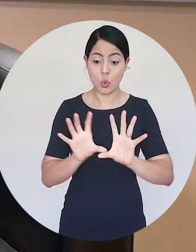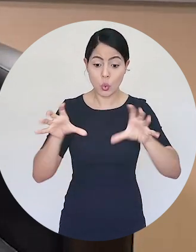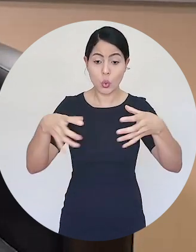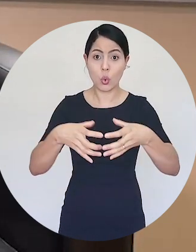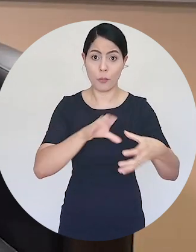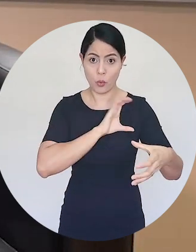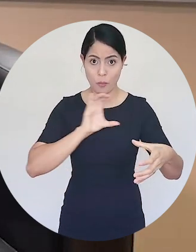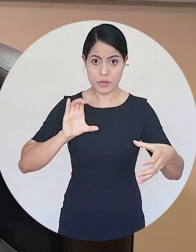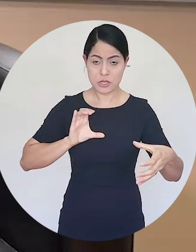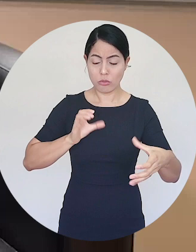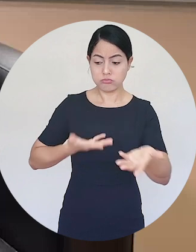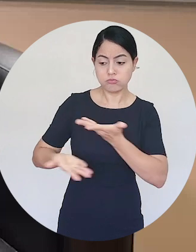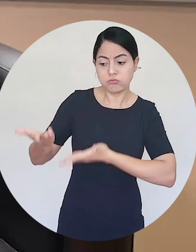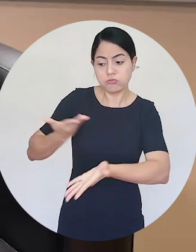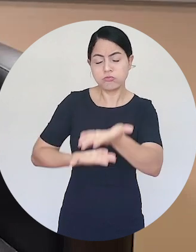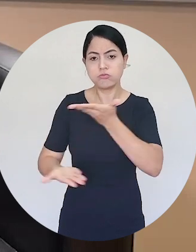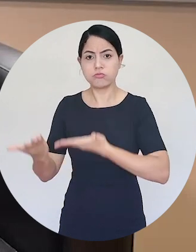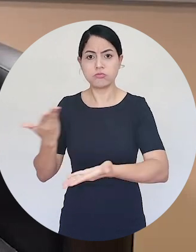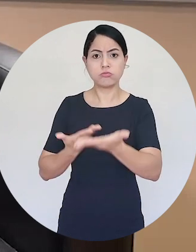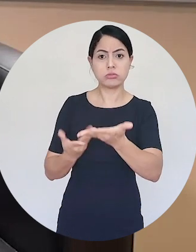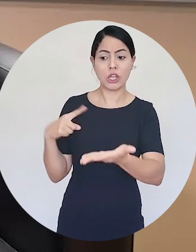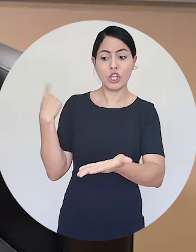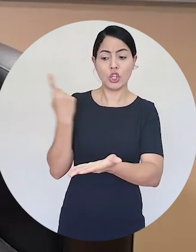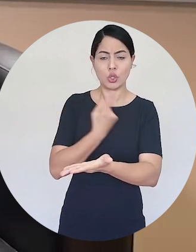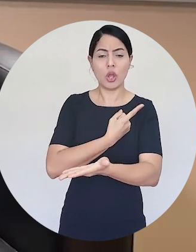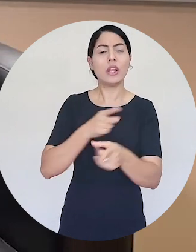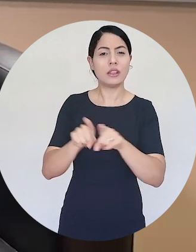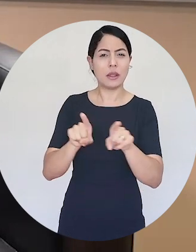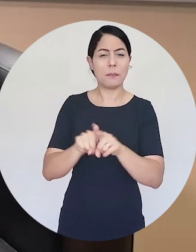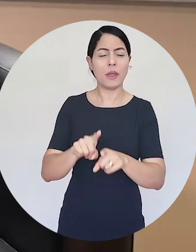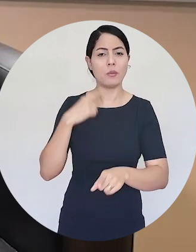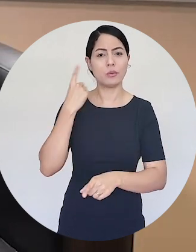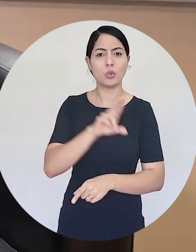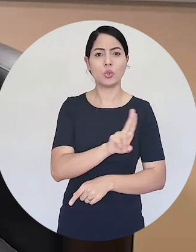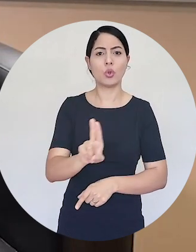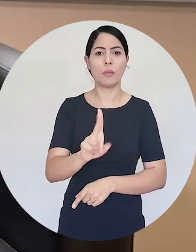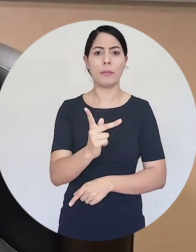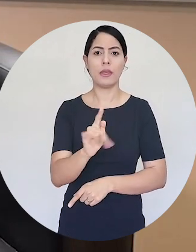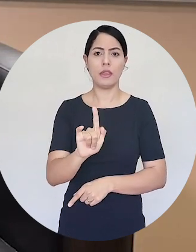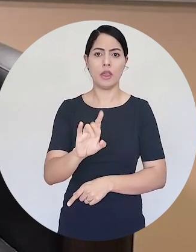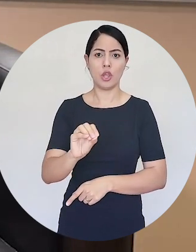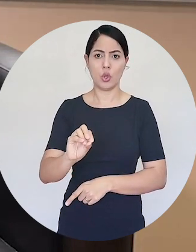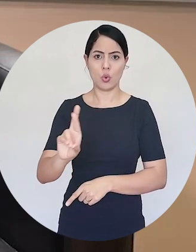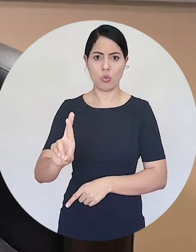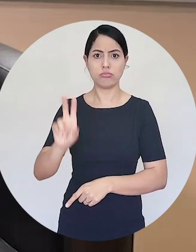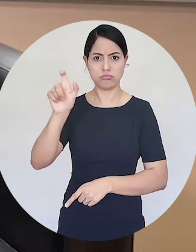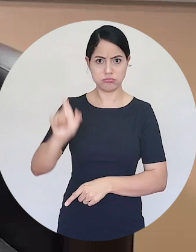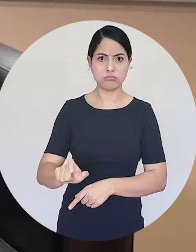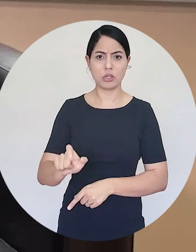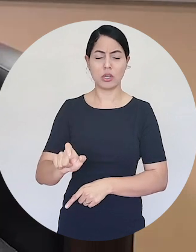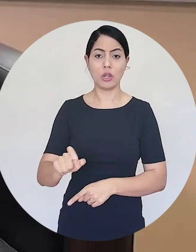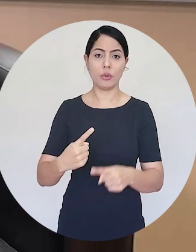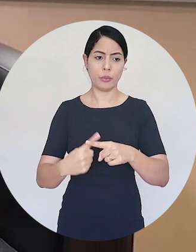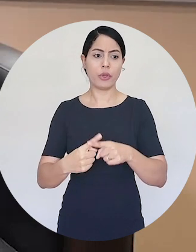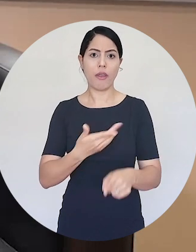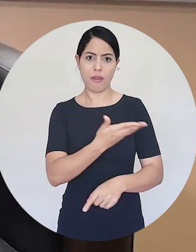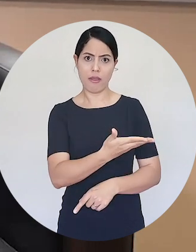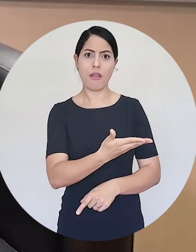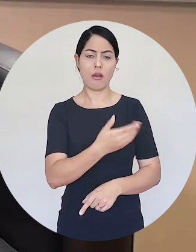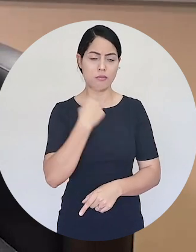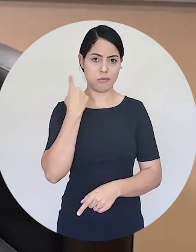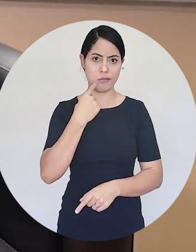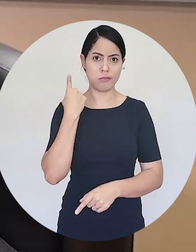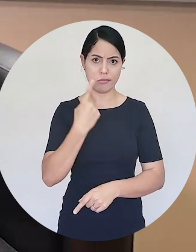Reuni alguns membros da comissão e junto o nosso procurador adjunto das prerrogativas, o doutor Igor, que também, em razão de ser o doutor Felipe